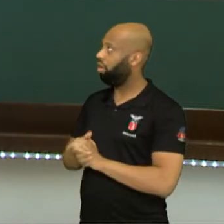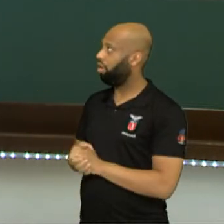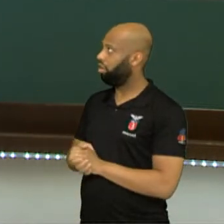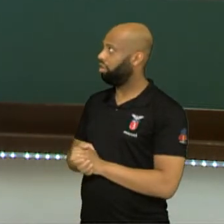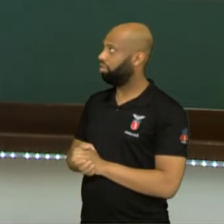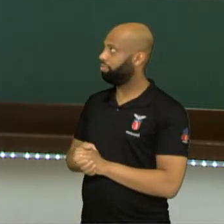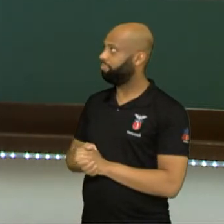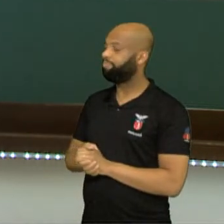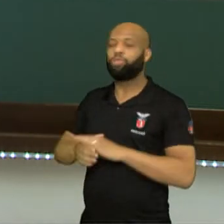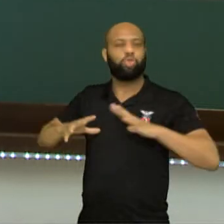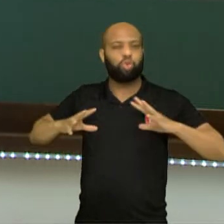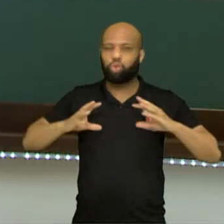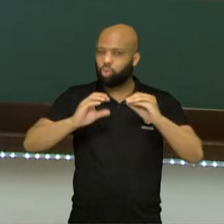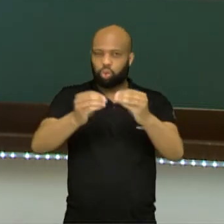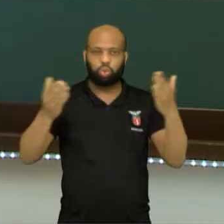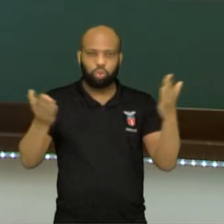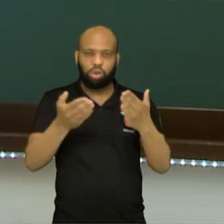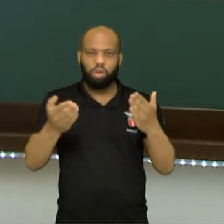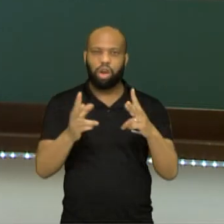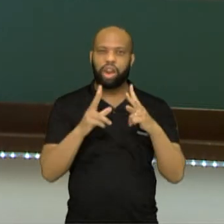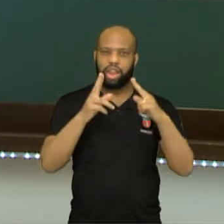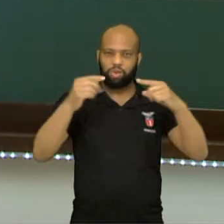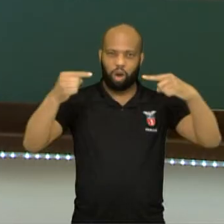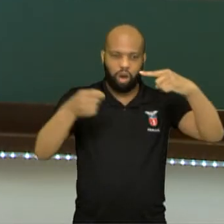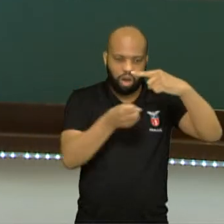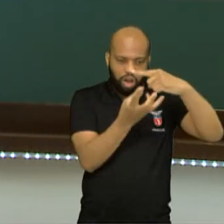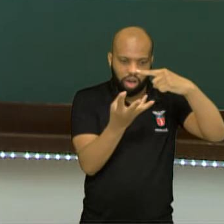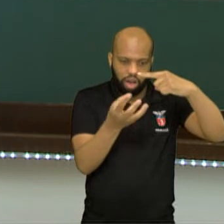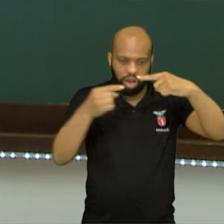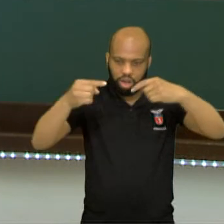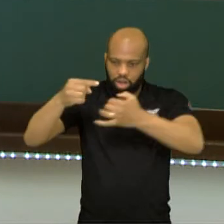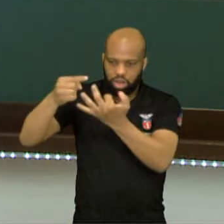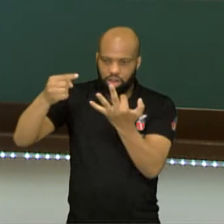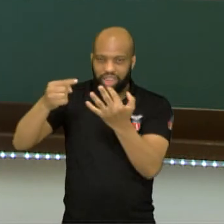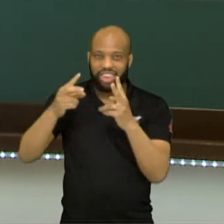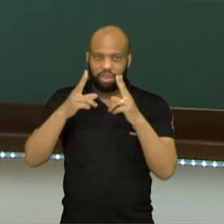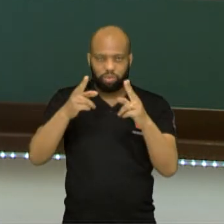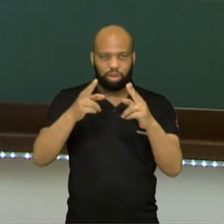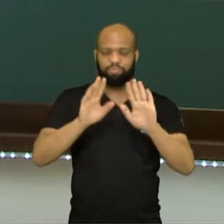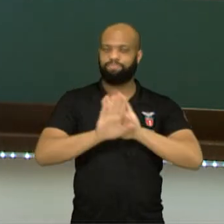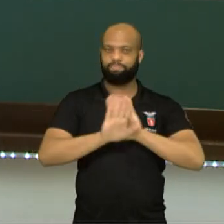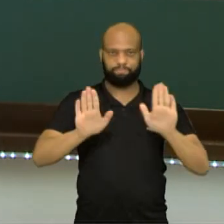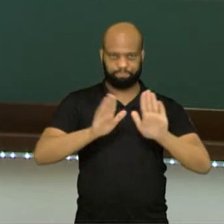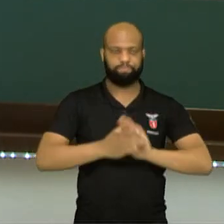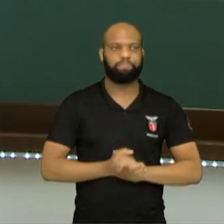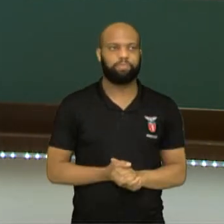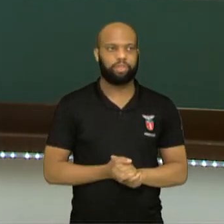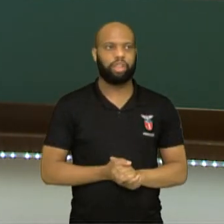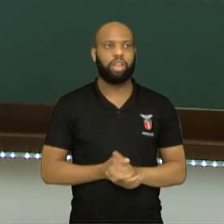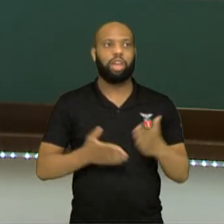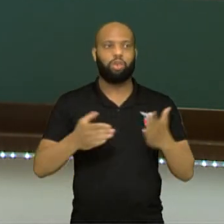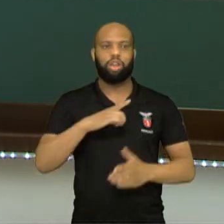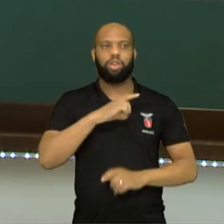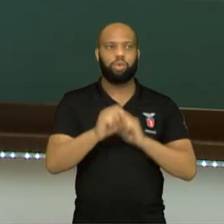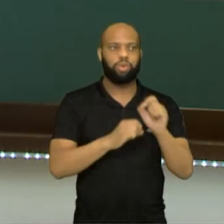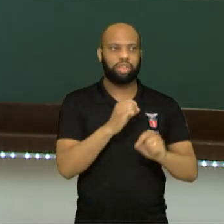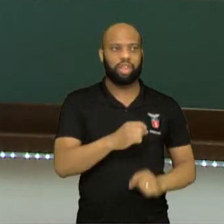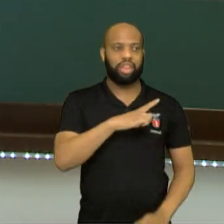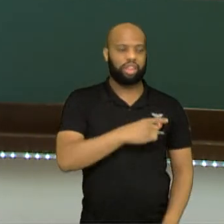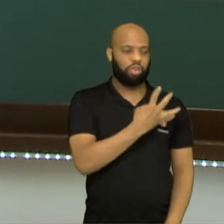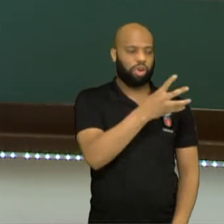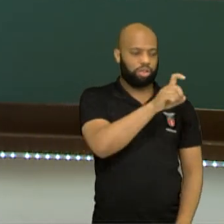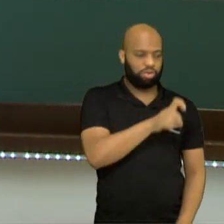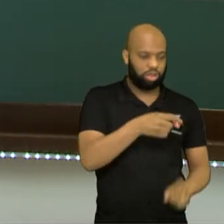mundo tem o mesmo denominador, é uma igualdade, ele vai ser eliminado depois, tá? 4x mais